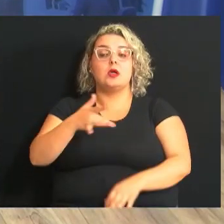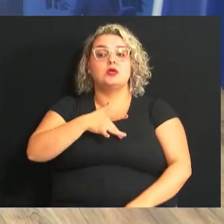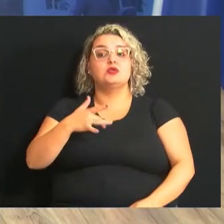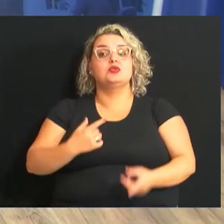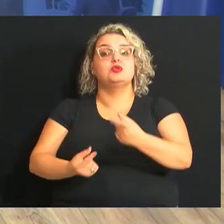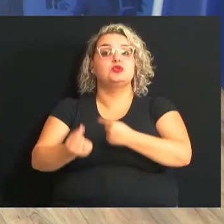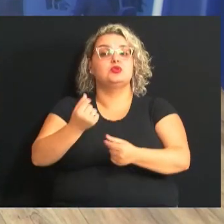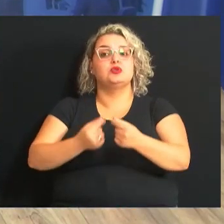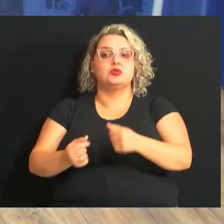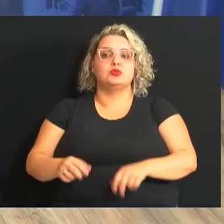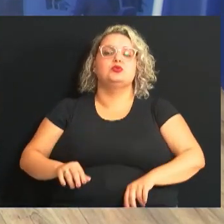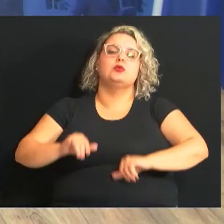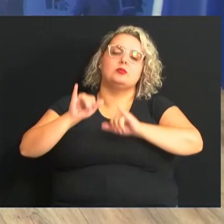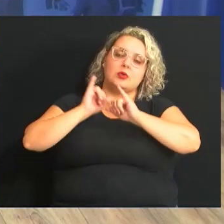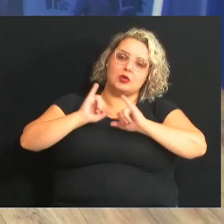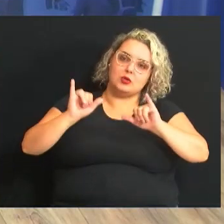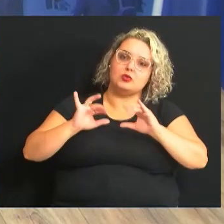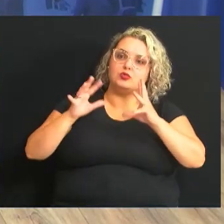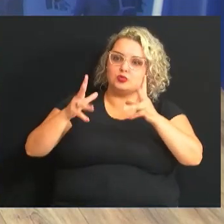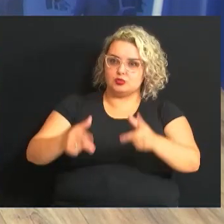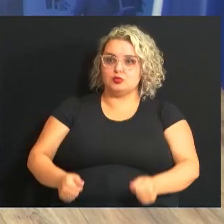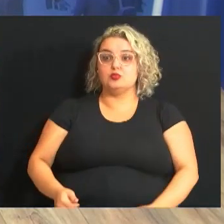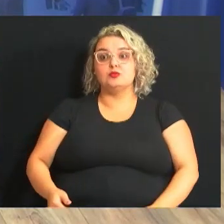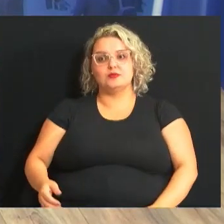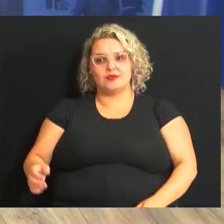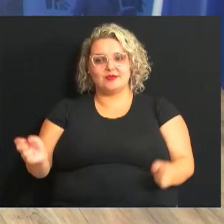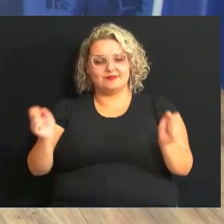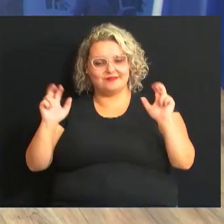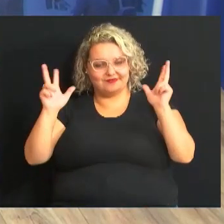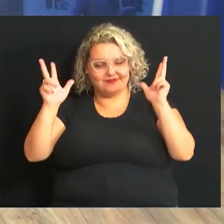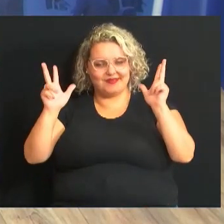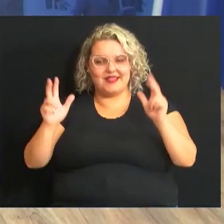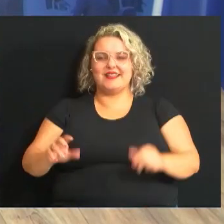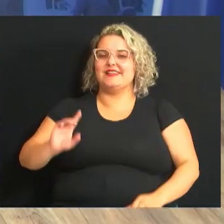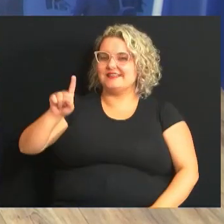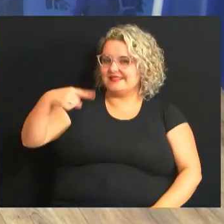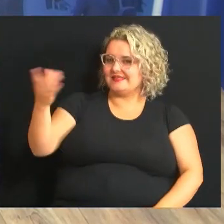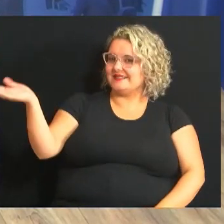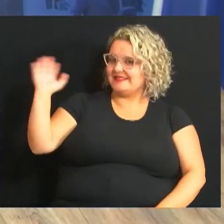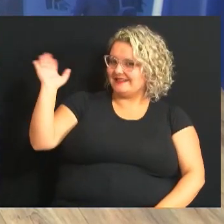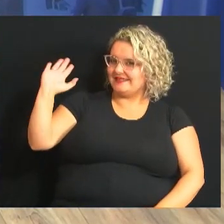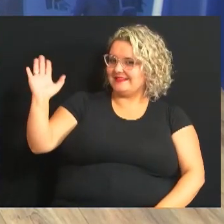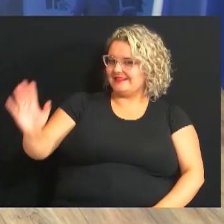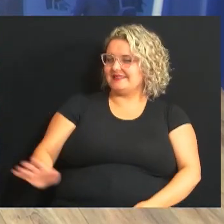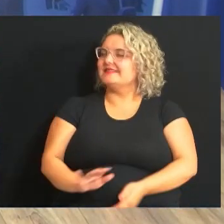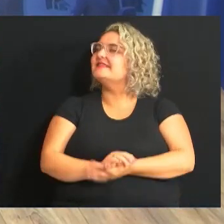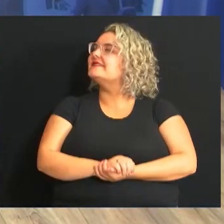abordando aí tudo para te deixar muito bem informado. Até amanhã às 11 horas. Tchau, tchau.